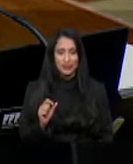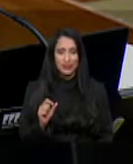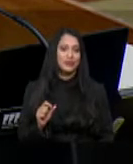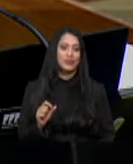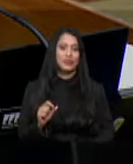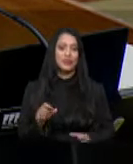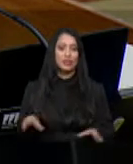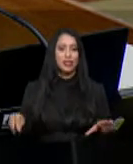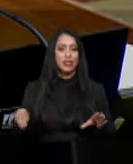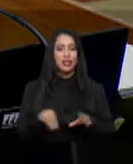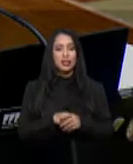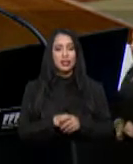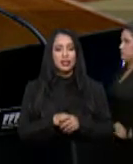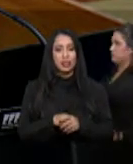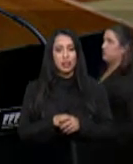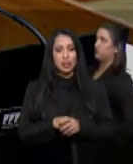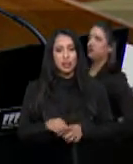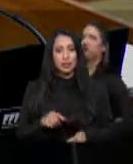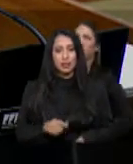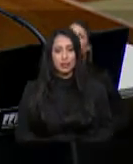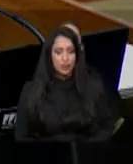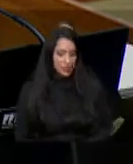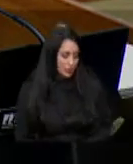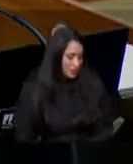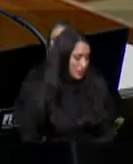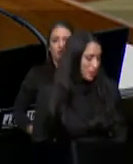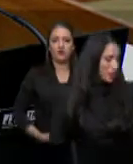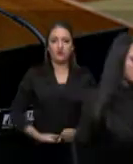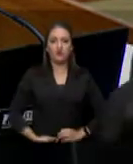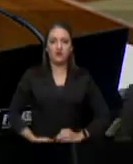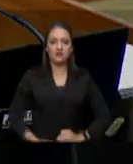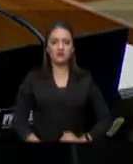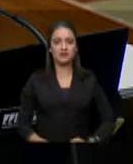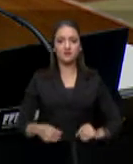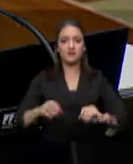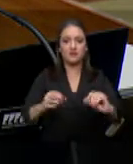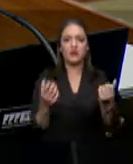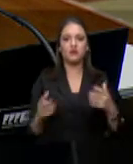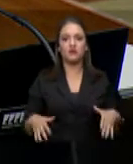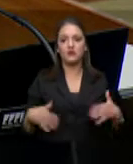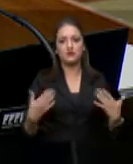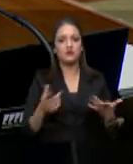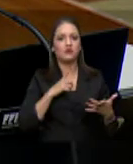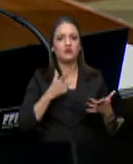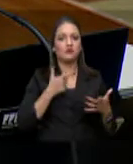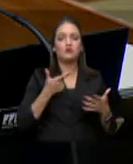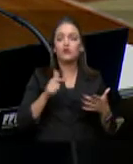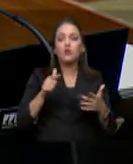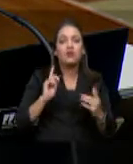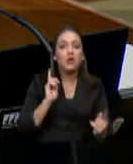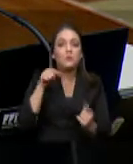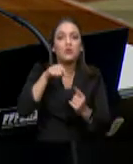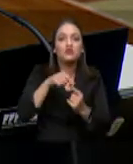inclui sempre a participação popular. Não há razão para se retirar a participação popular na destinação